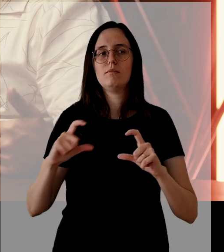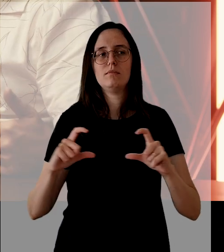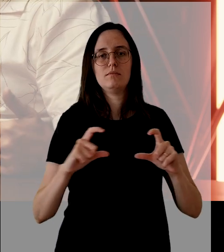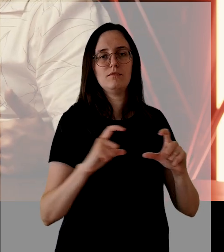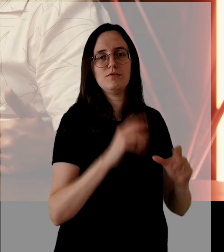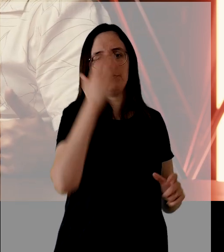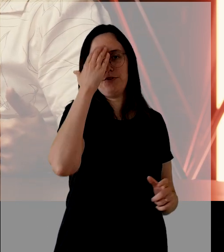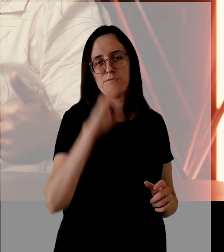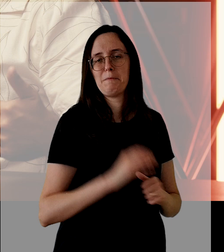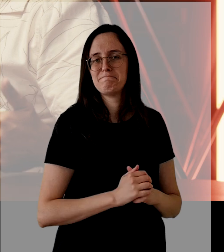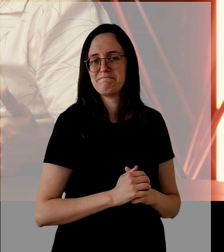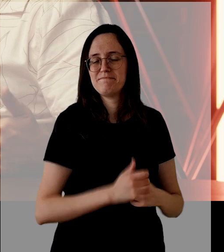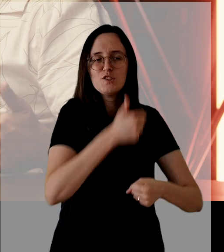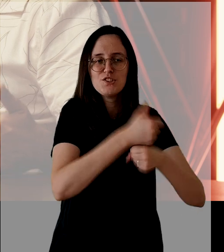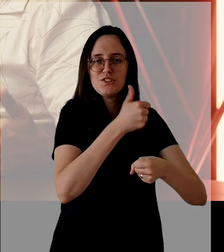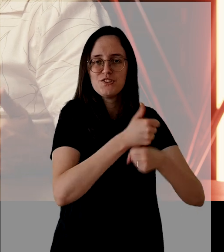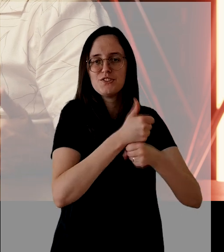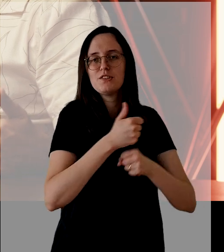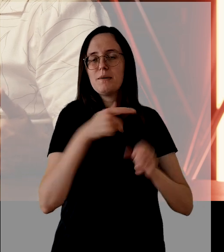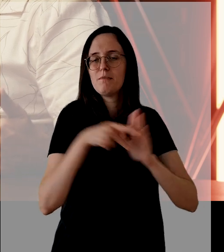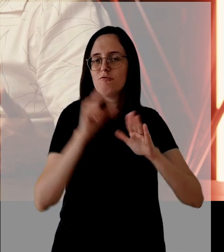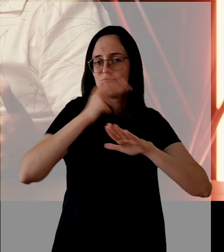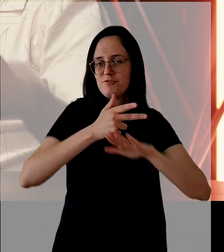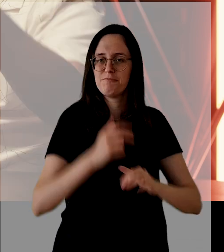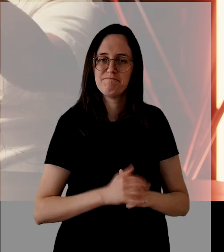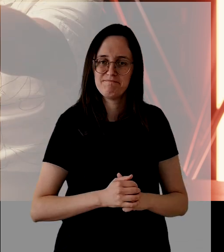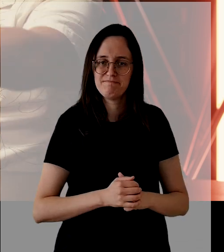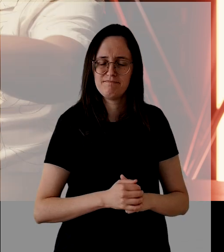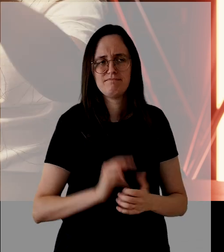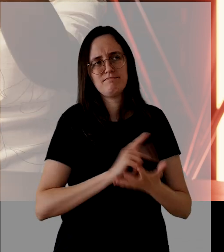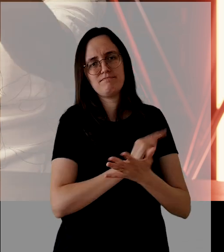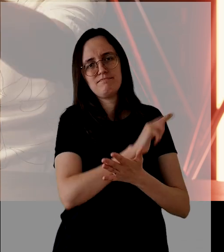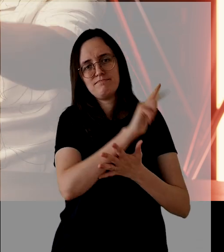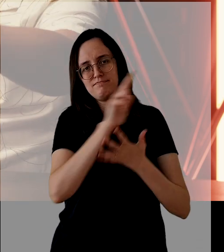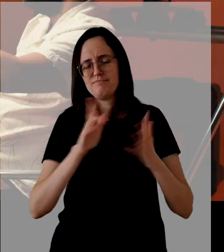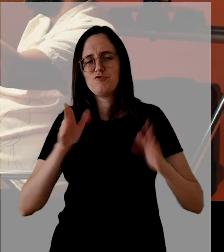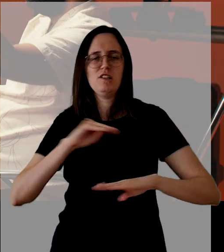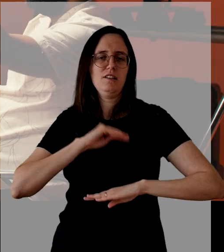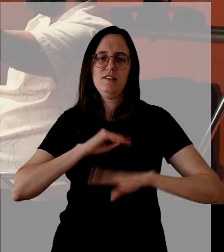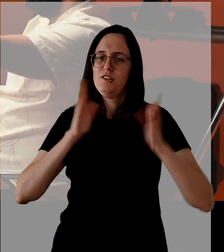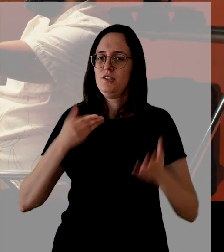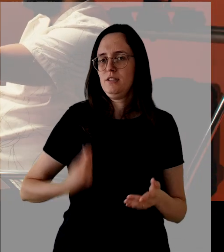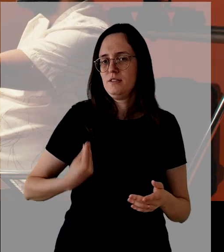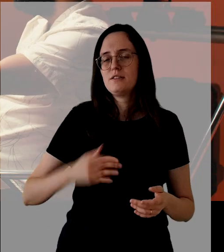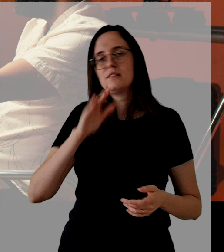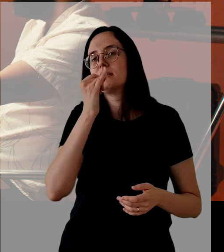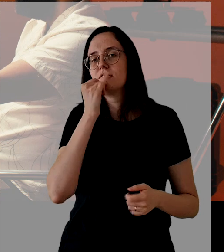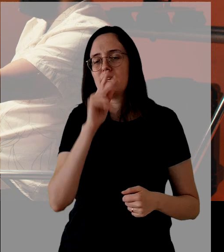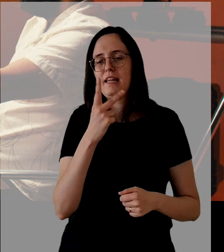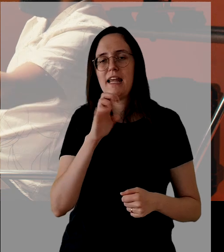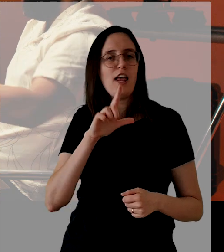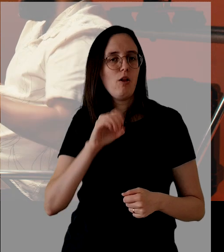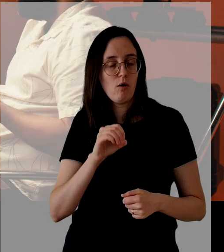fotografar filmes em Curitiba, como diretores e diretoras de fotografia. Né? Há vários casos, né? Por exemplo, a Elo